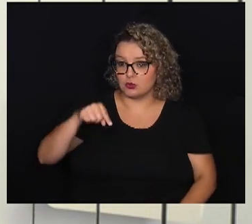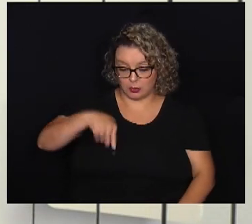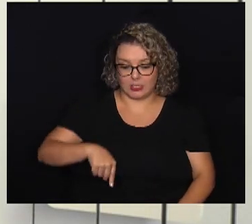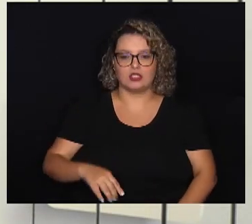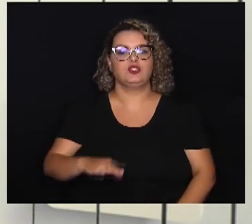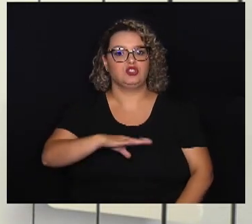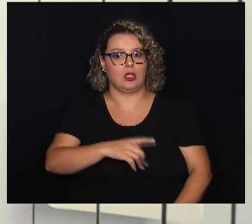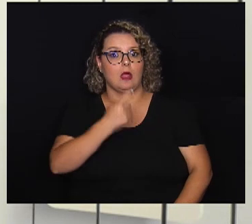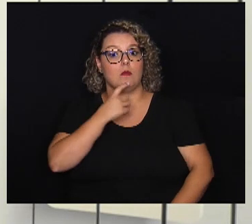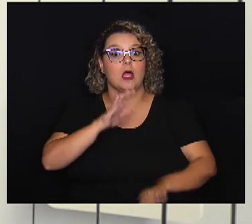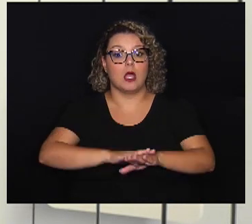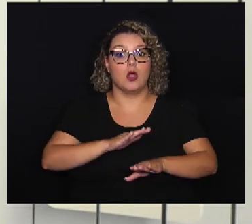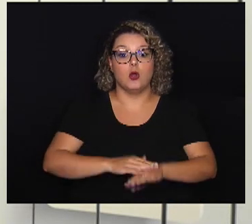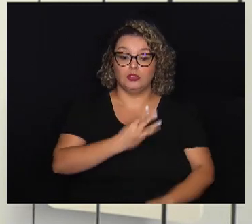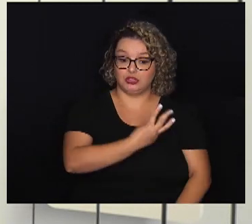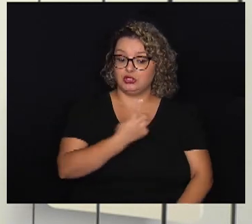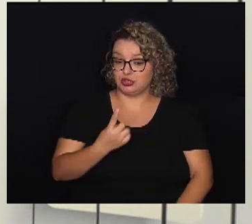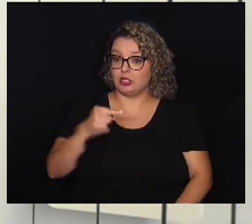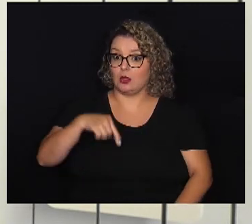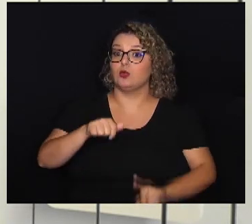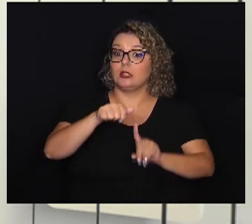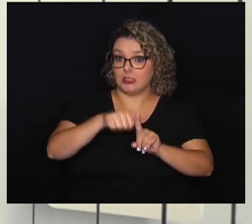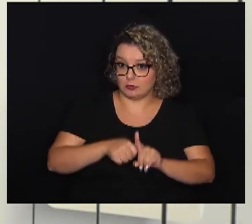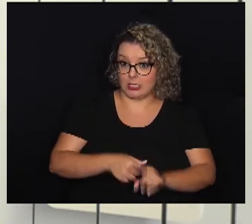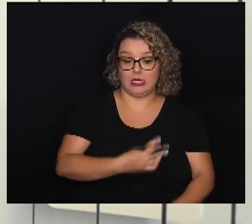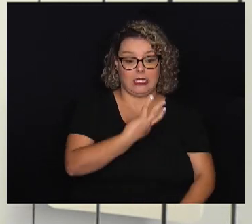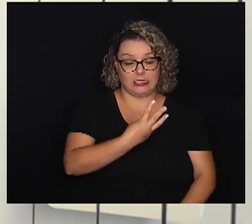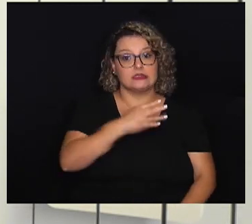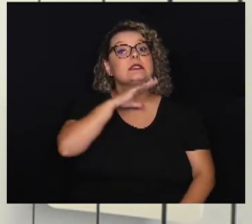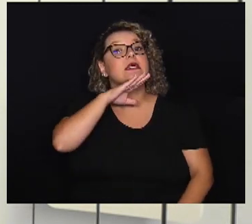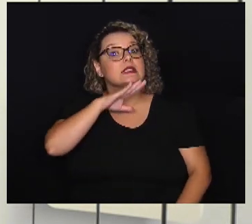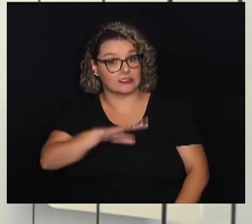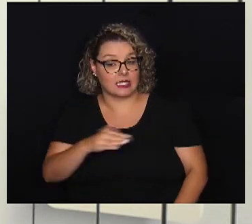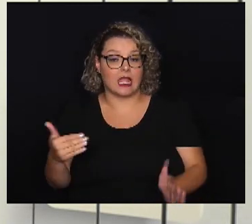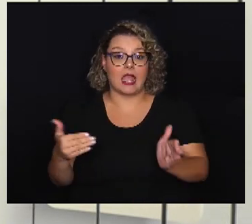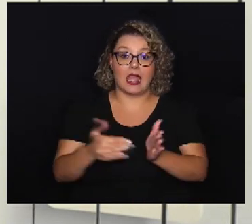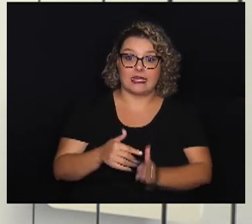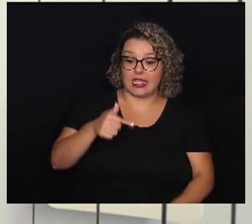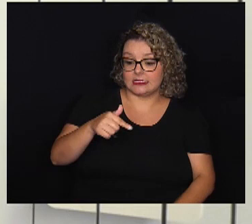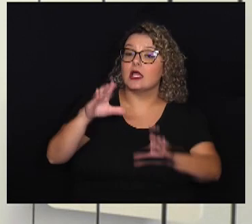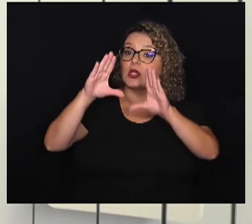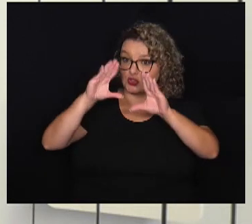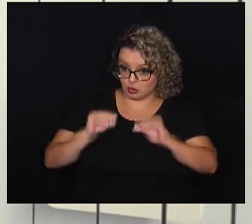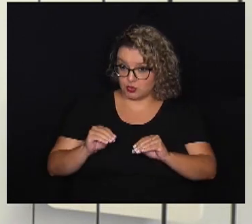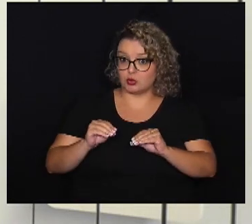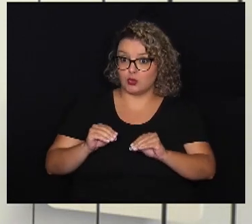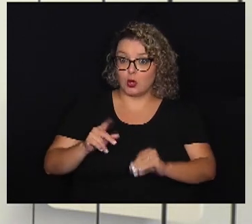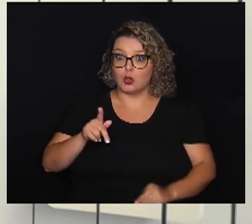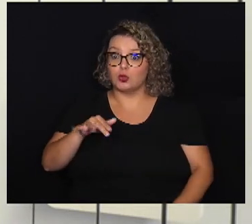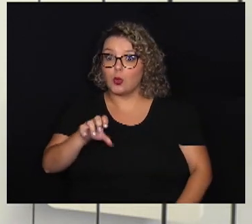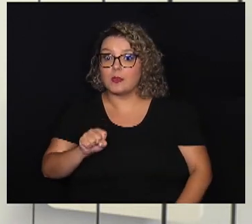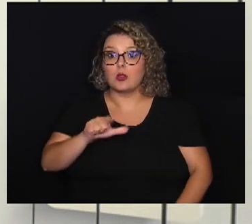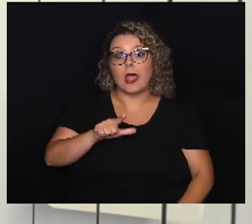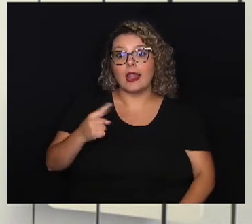ação vai até o dia 31 deste mês, das 3 horas da tarde até às 7 horas da noite, no piso